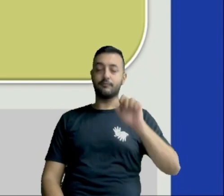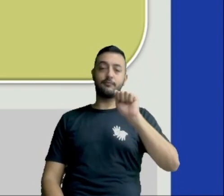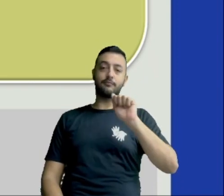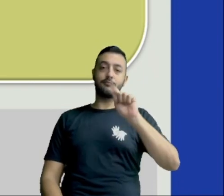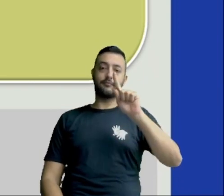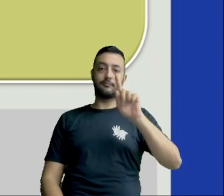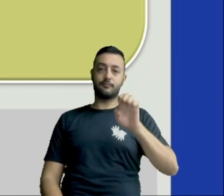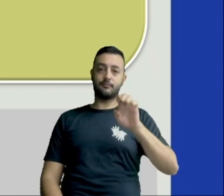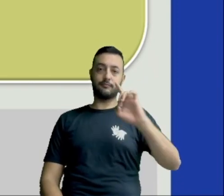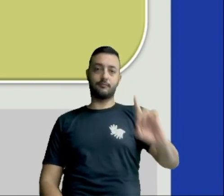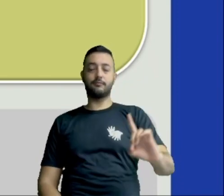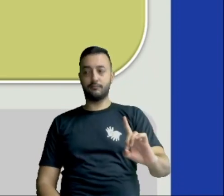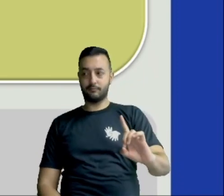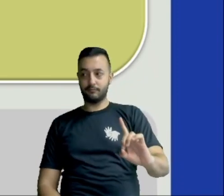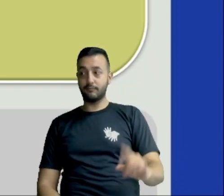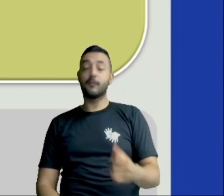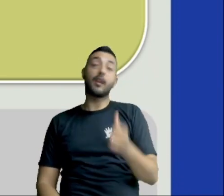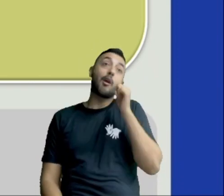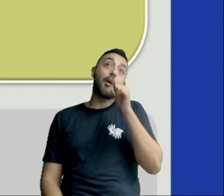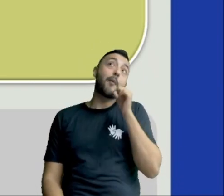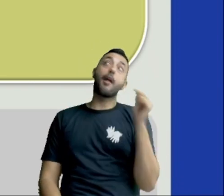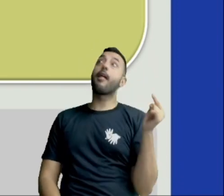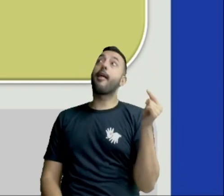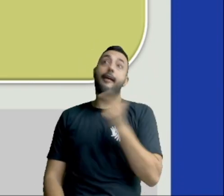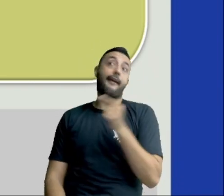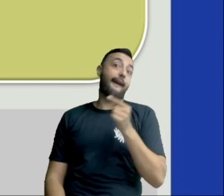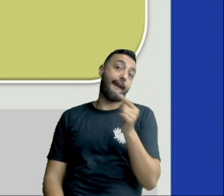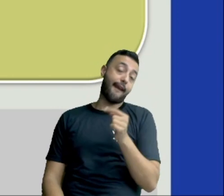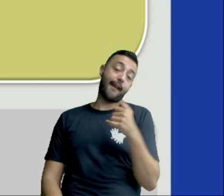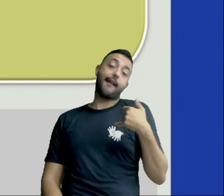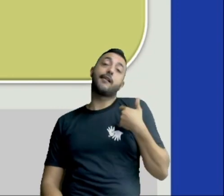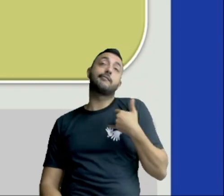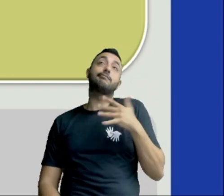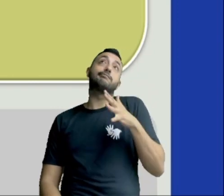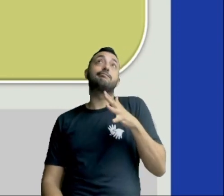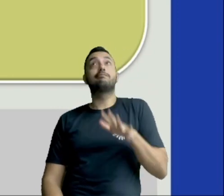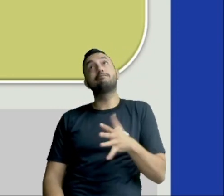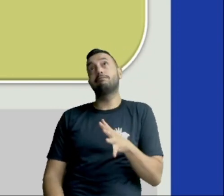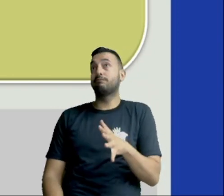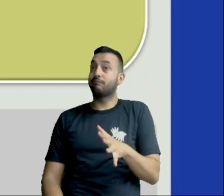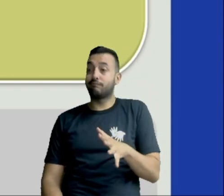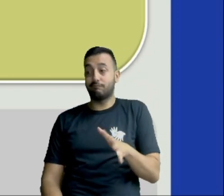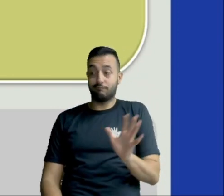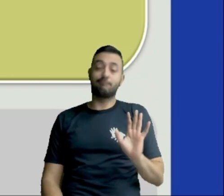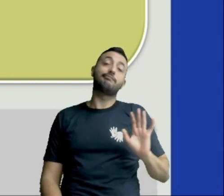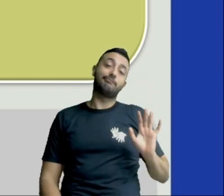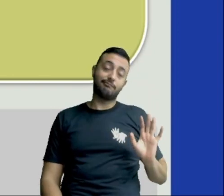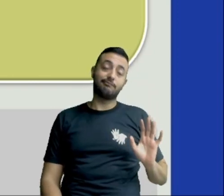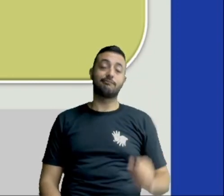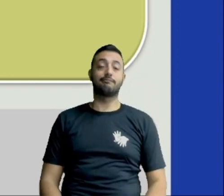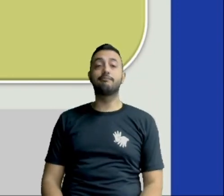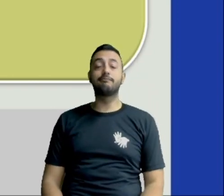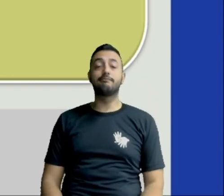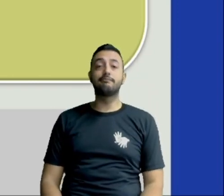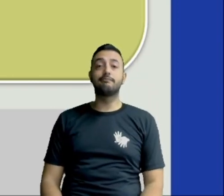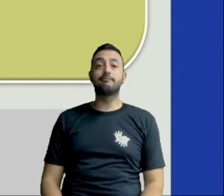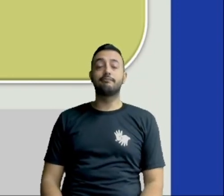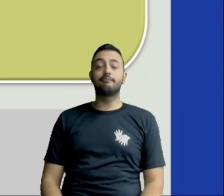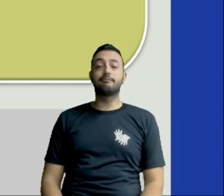Middle-aged. She is a middle-aged woman. Ela é uma mulher de meia